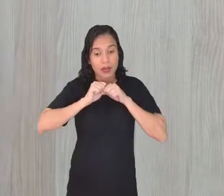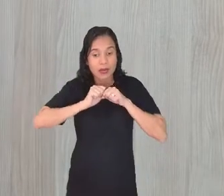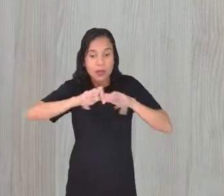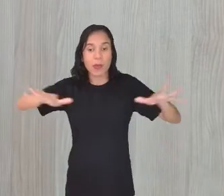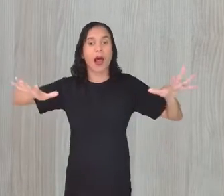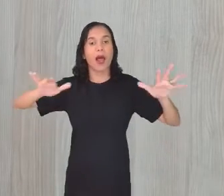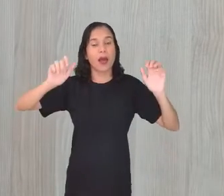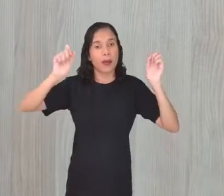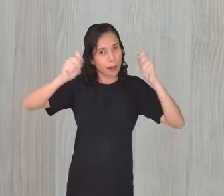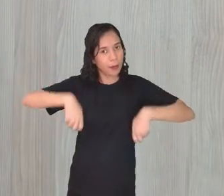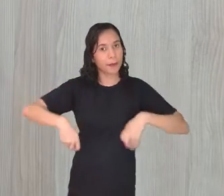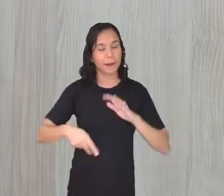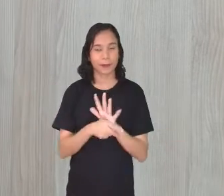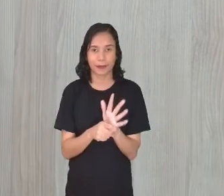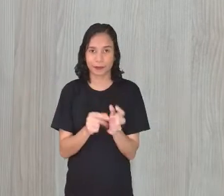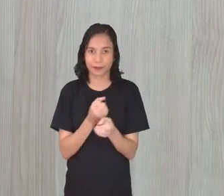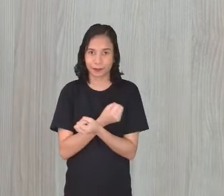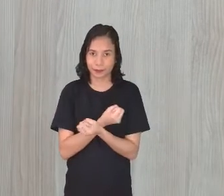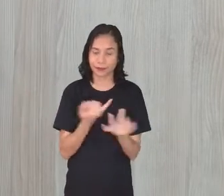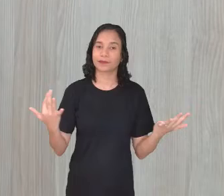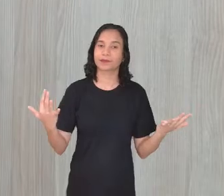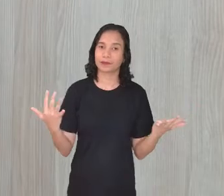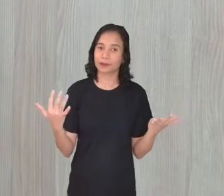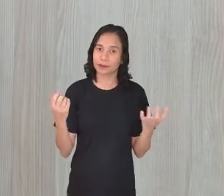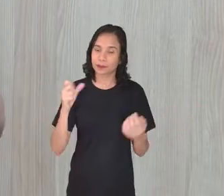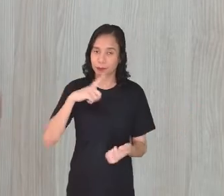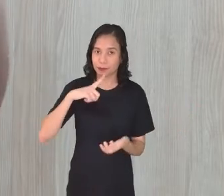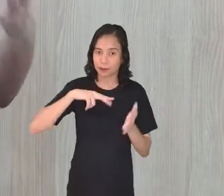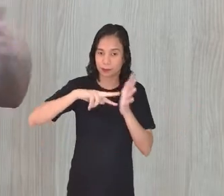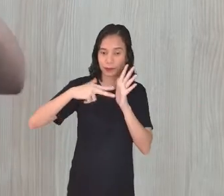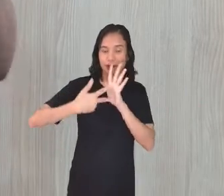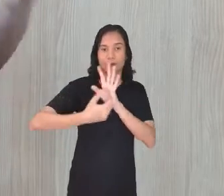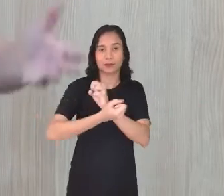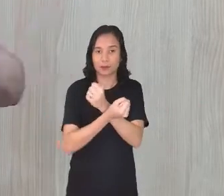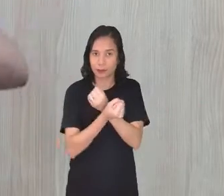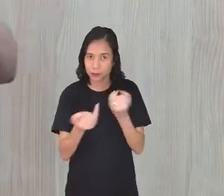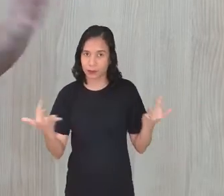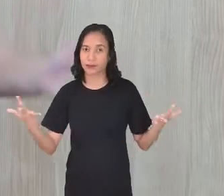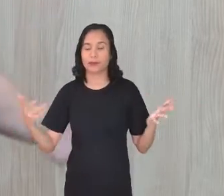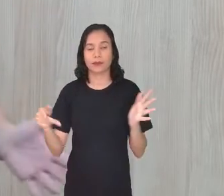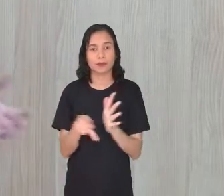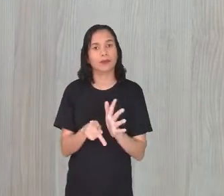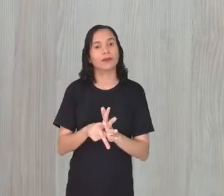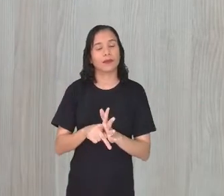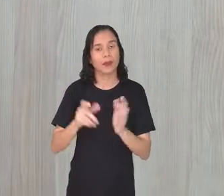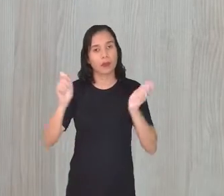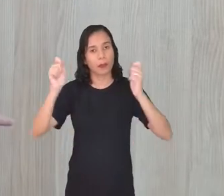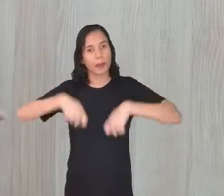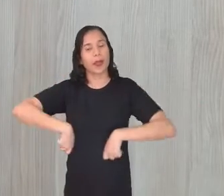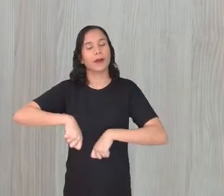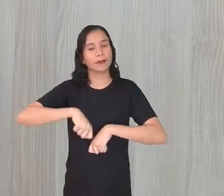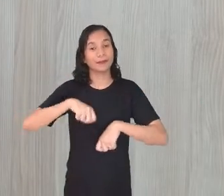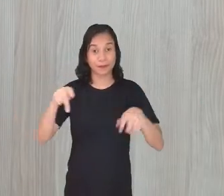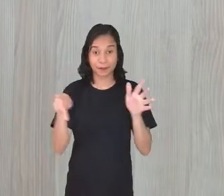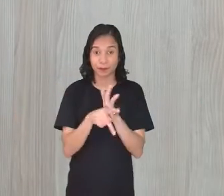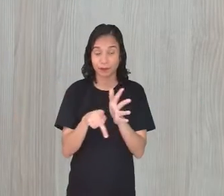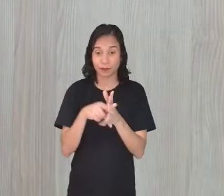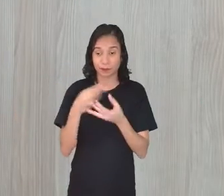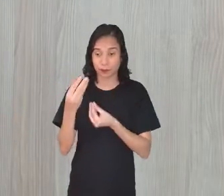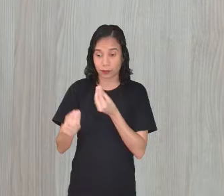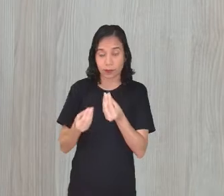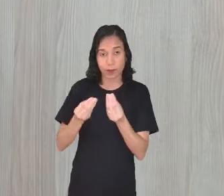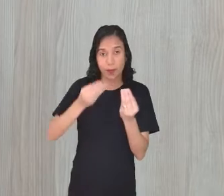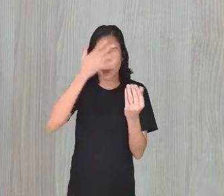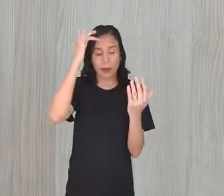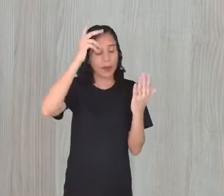eles são potencialmente... eles têm significados diversos, potenciais, né? Até porque a recepção